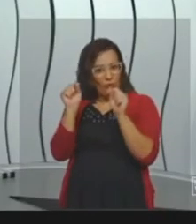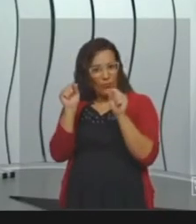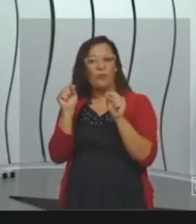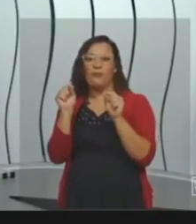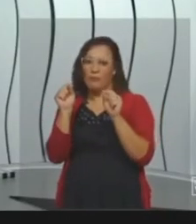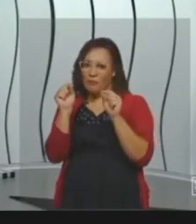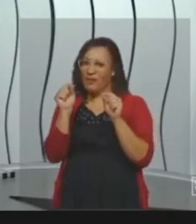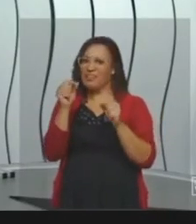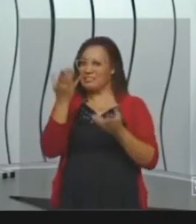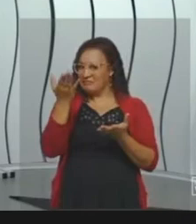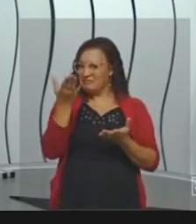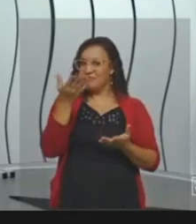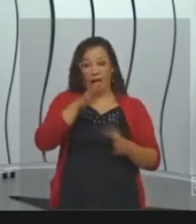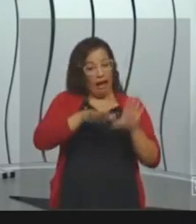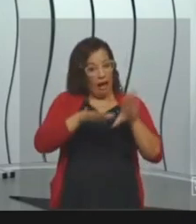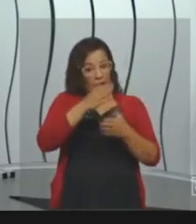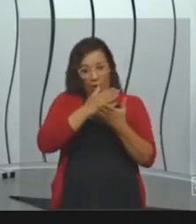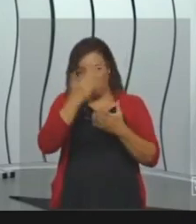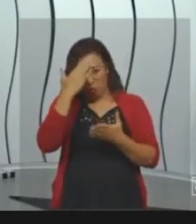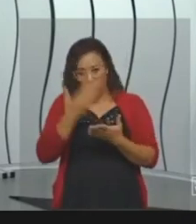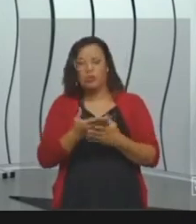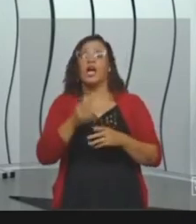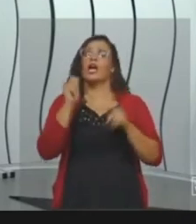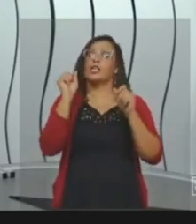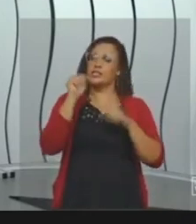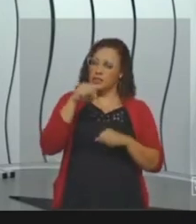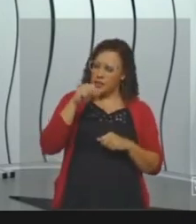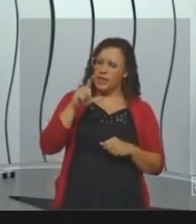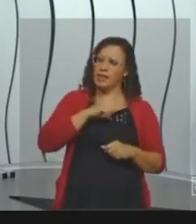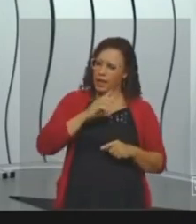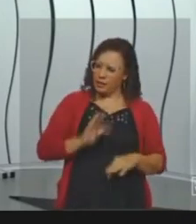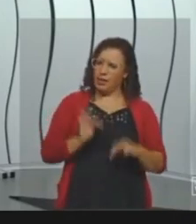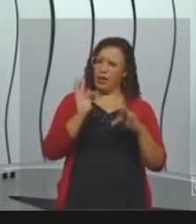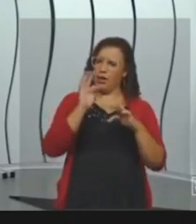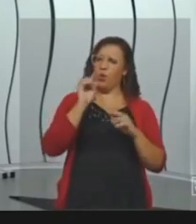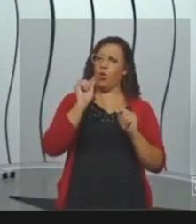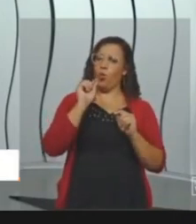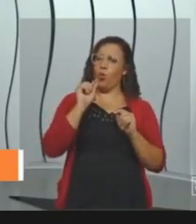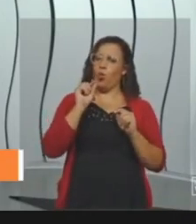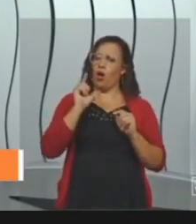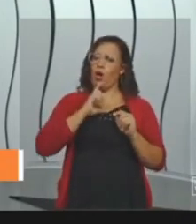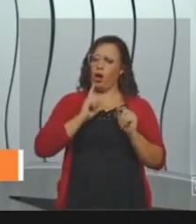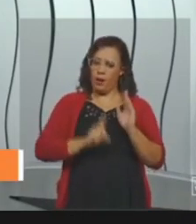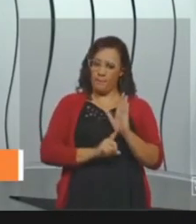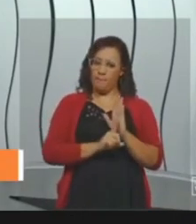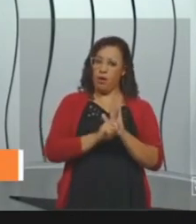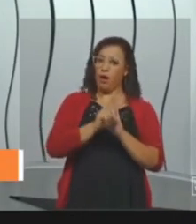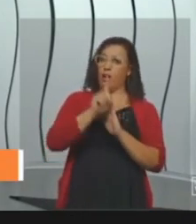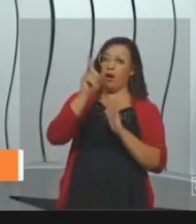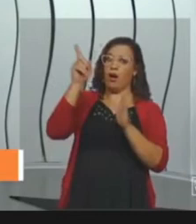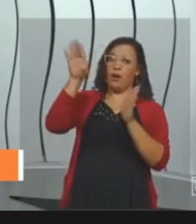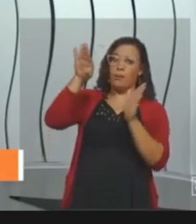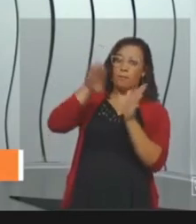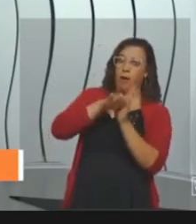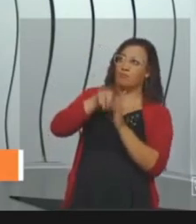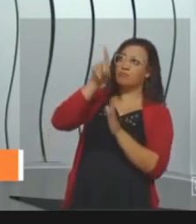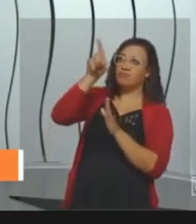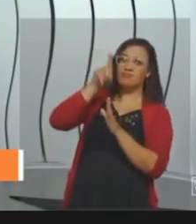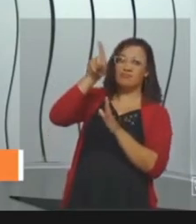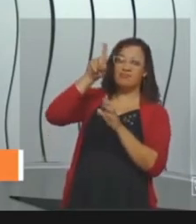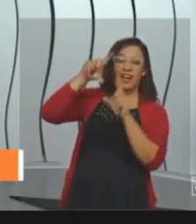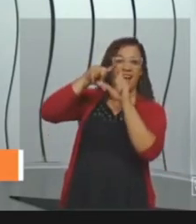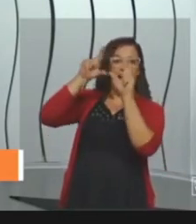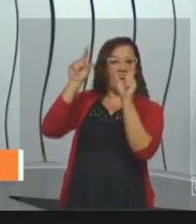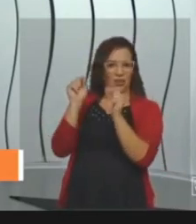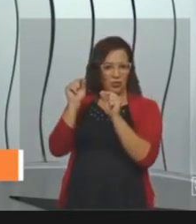mas sim, o homem chegou à Lua, nós temos tecnologia o suficiente para isso e nossos planos aí estão para chegar em Marte. Espero